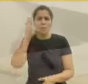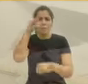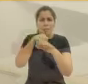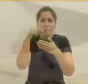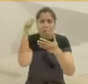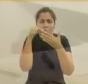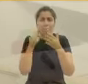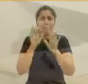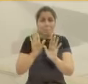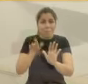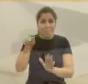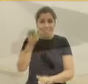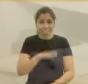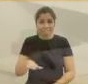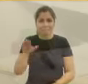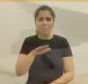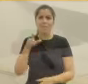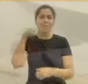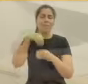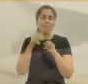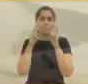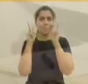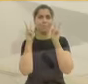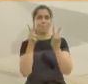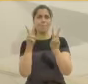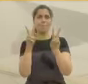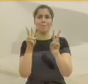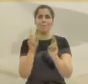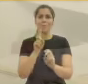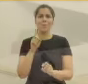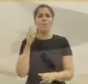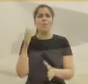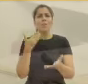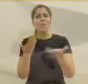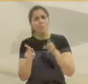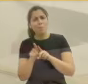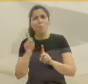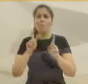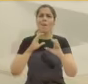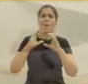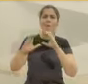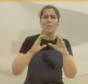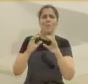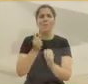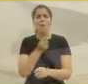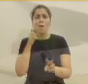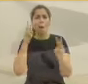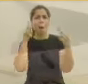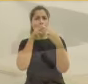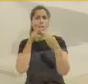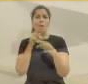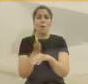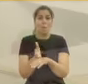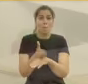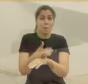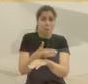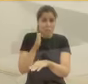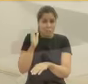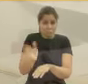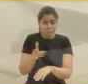criança está dentro do espectro. Mas essa criança que não está atenta ou que não comunica com os olhos já